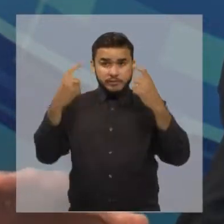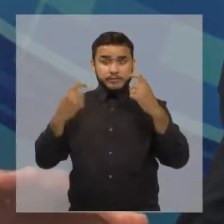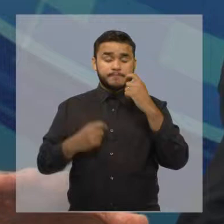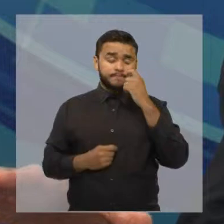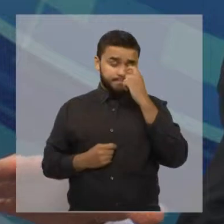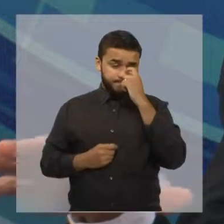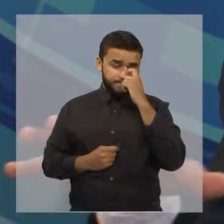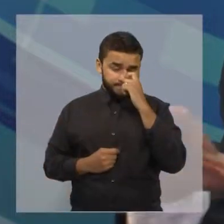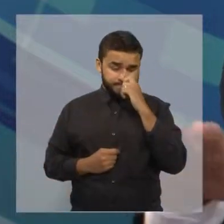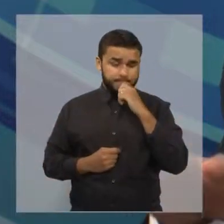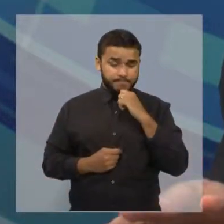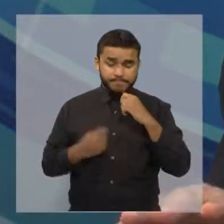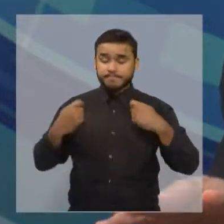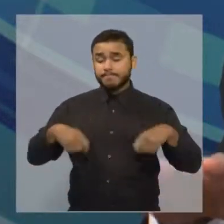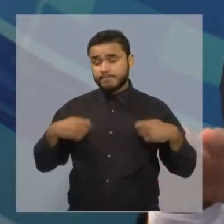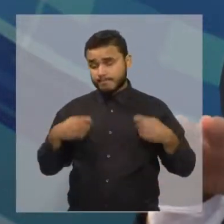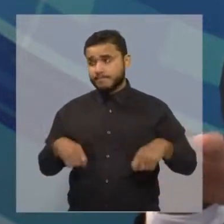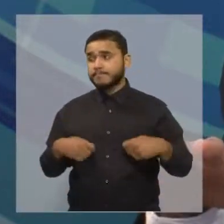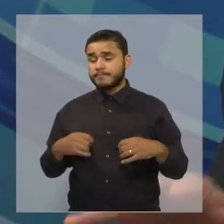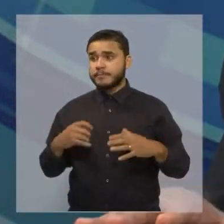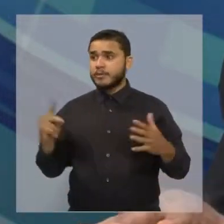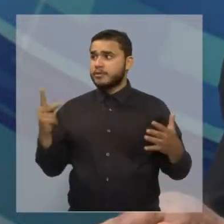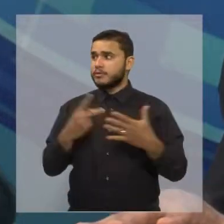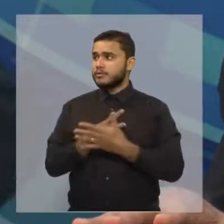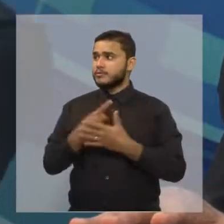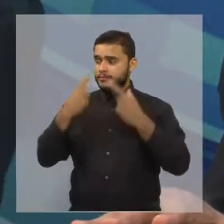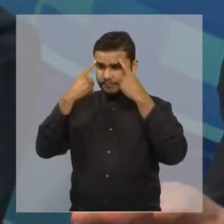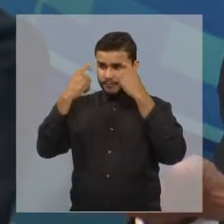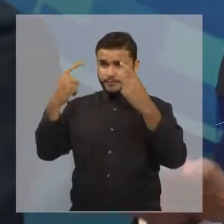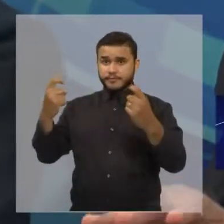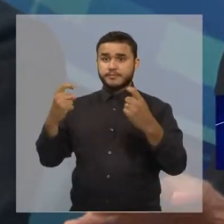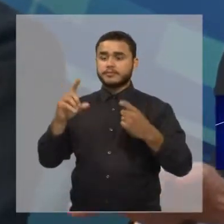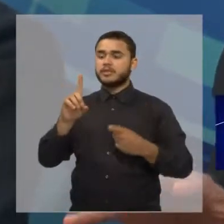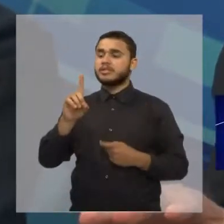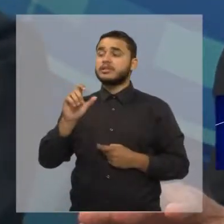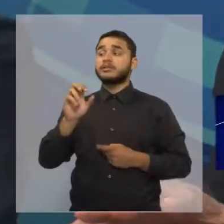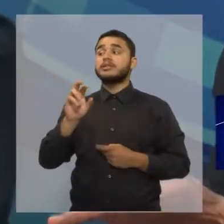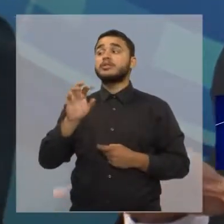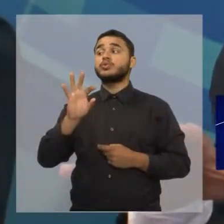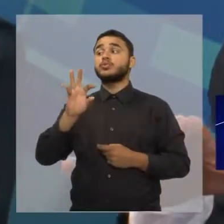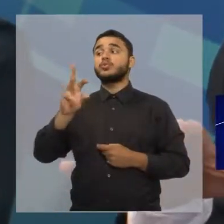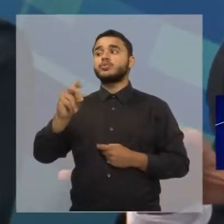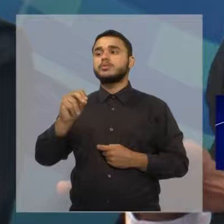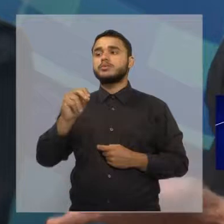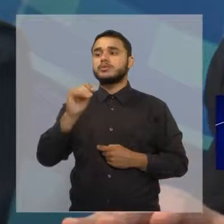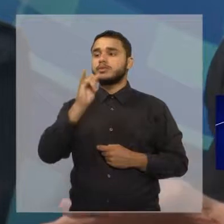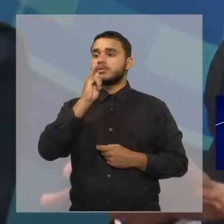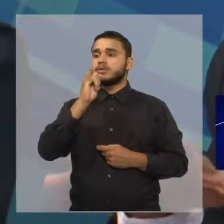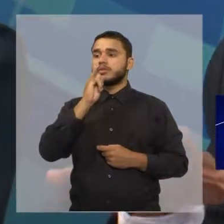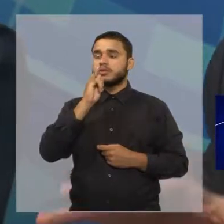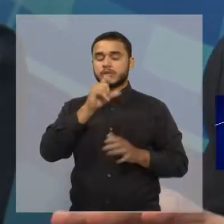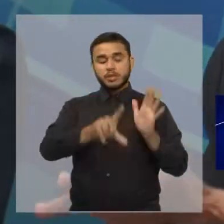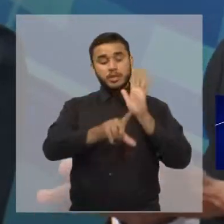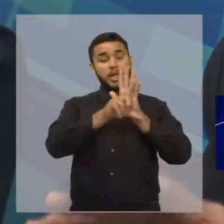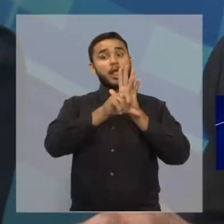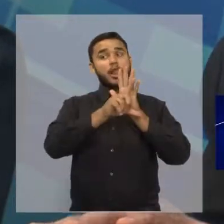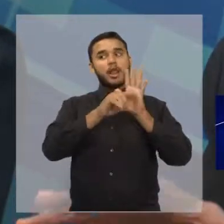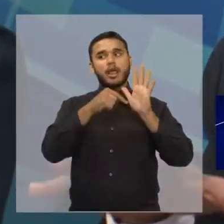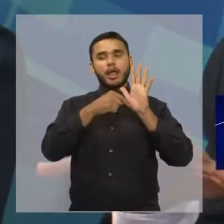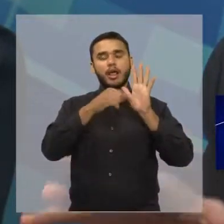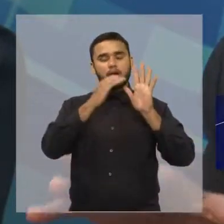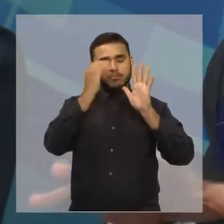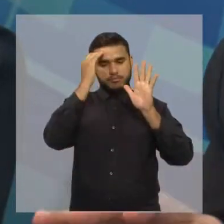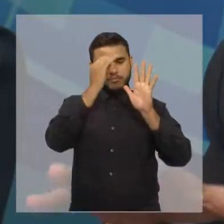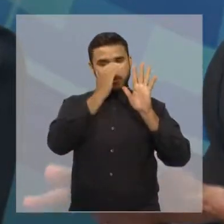inconvenientes, mas necessárias em guerras. E a solução seria legislação